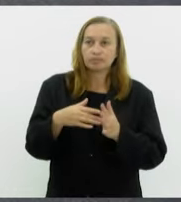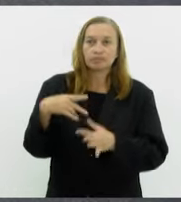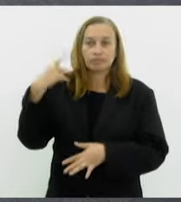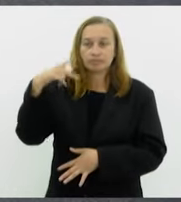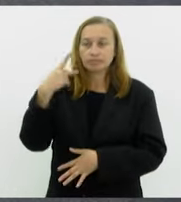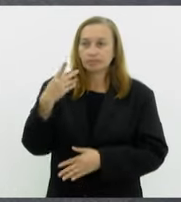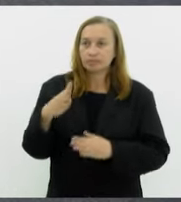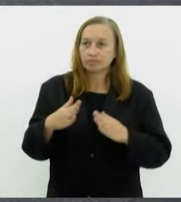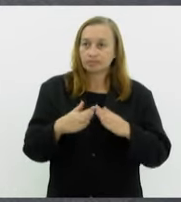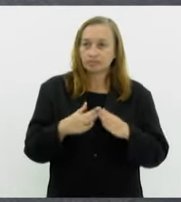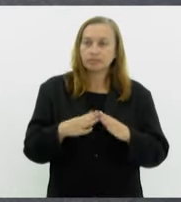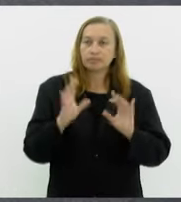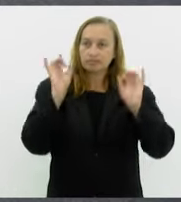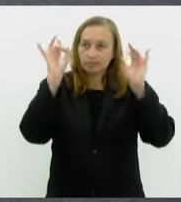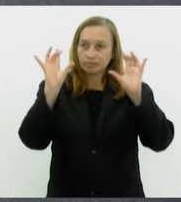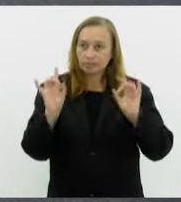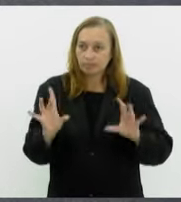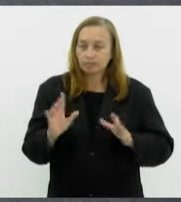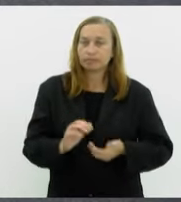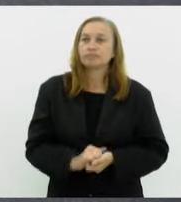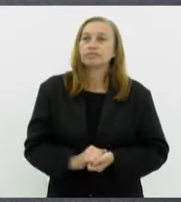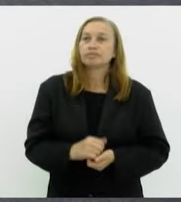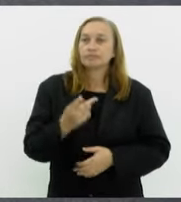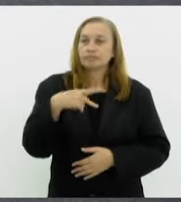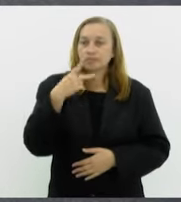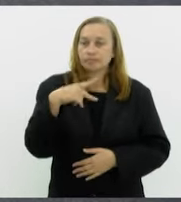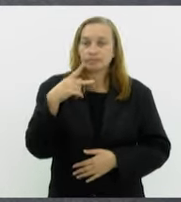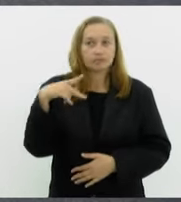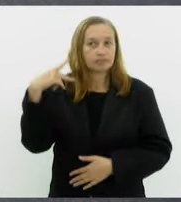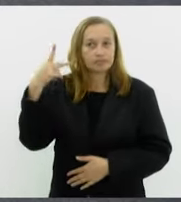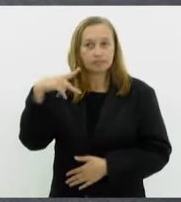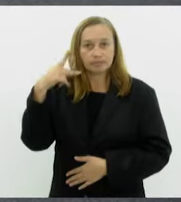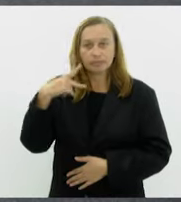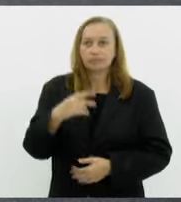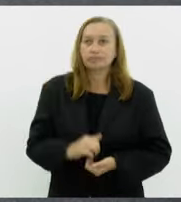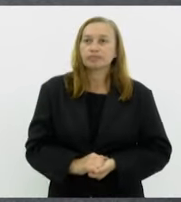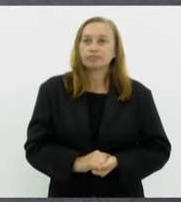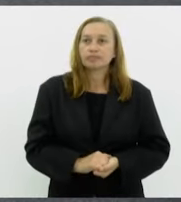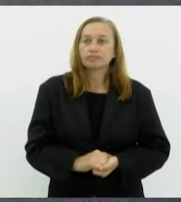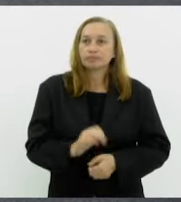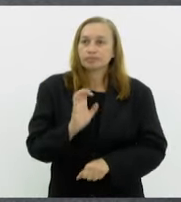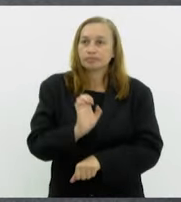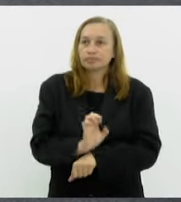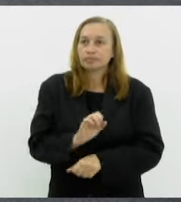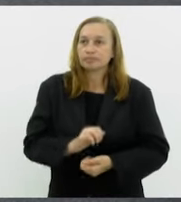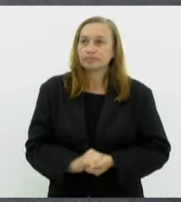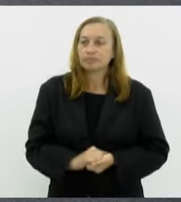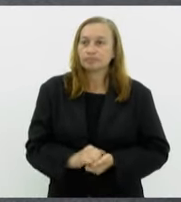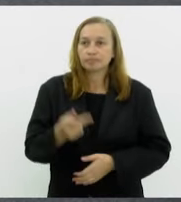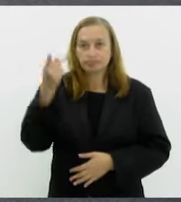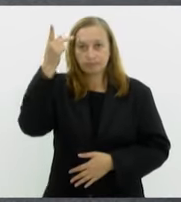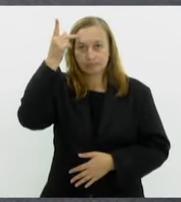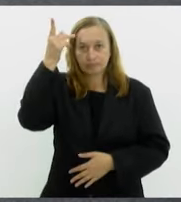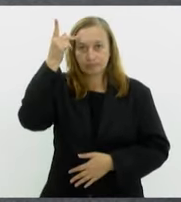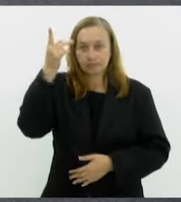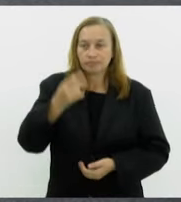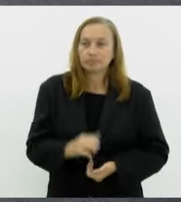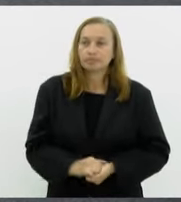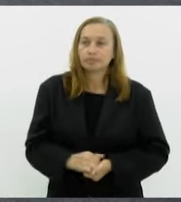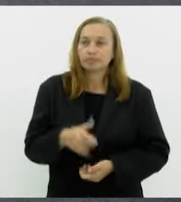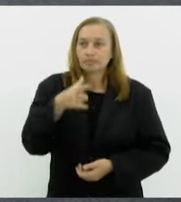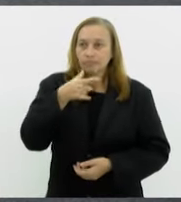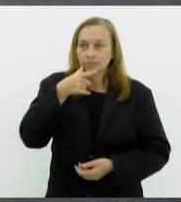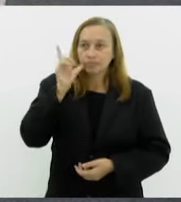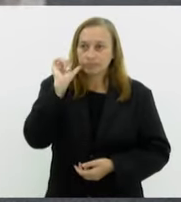casa, mas especialmente me dirigir ao Parlamento Estadual de São Paulo. Ontem,